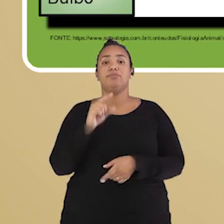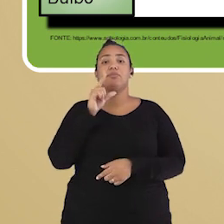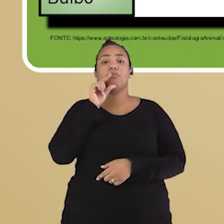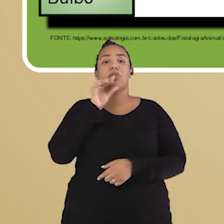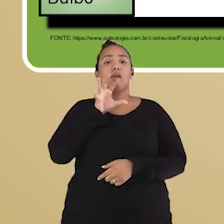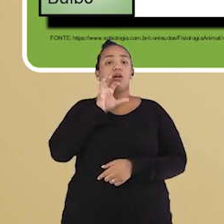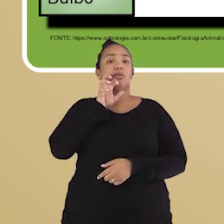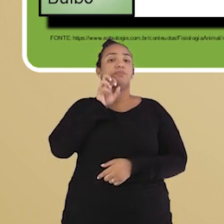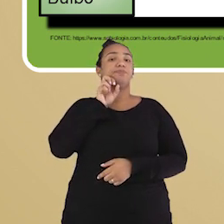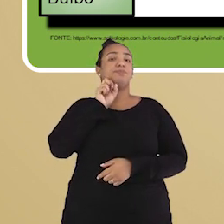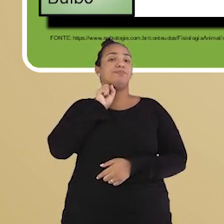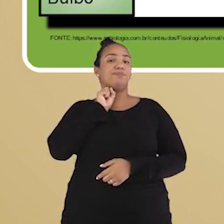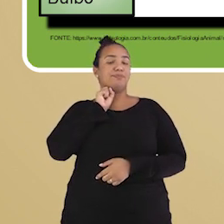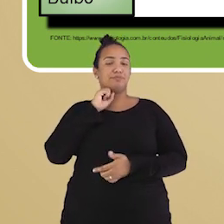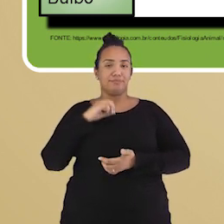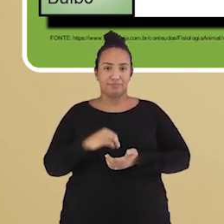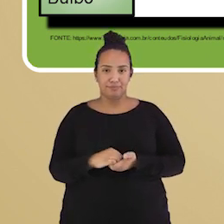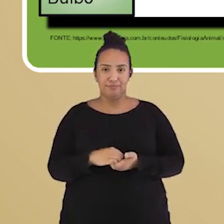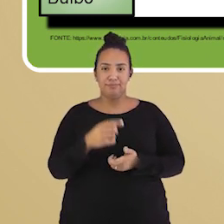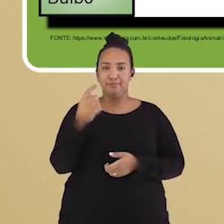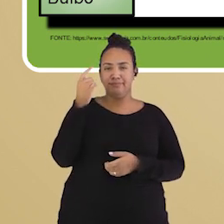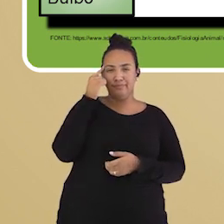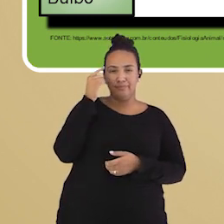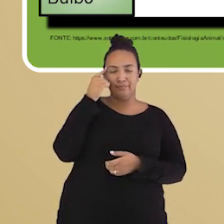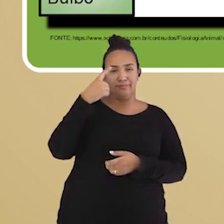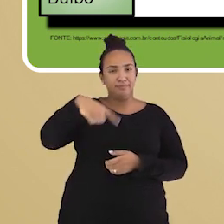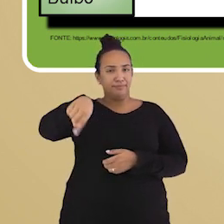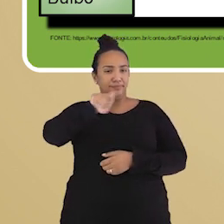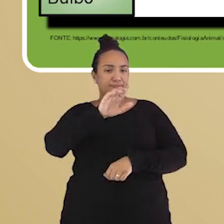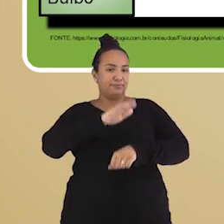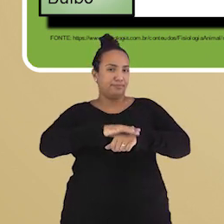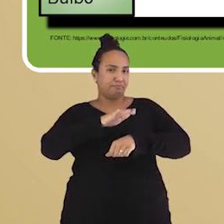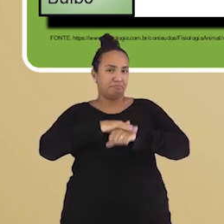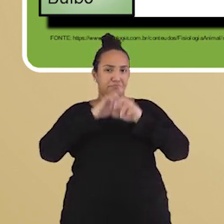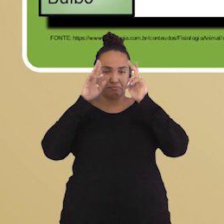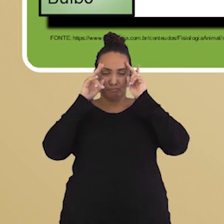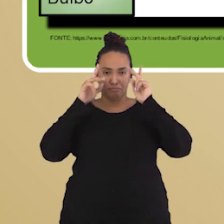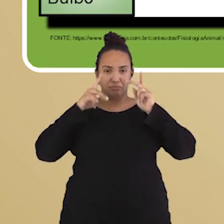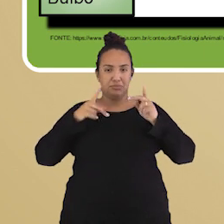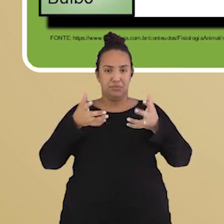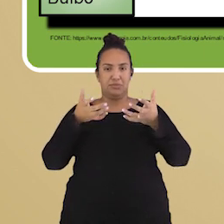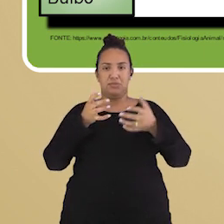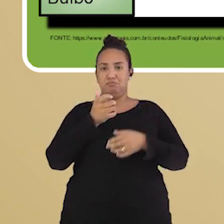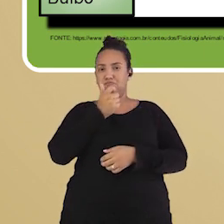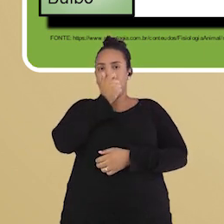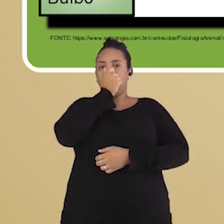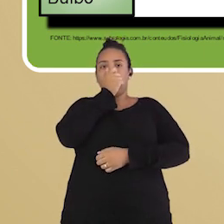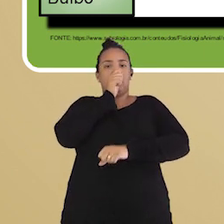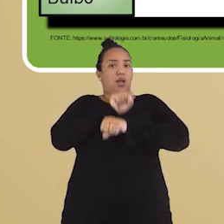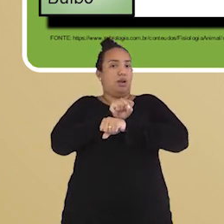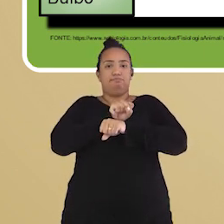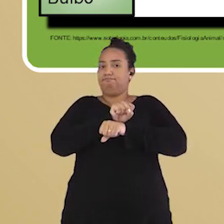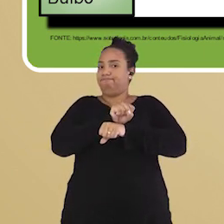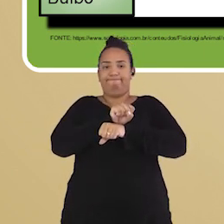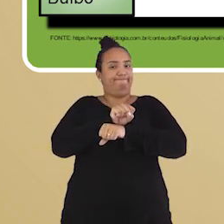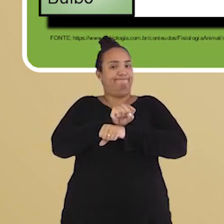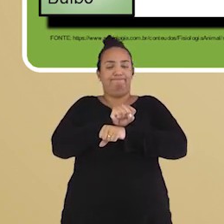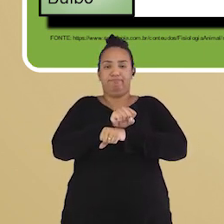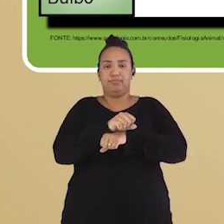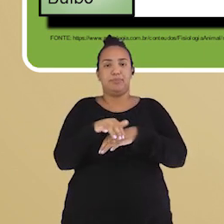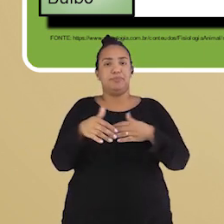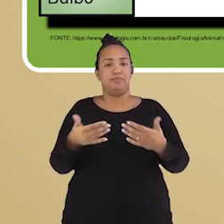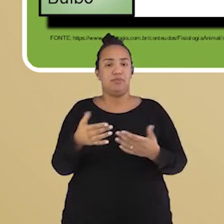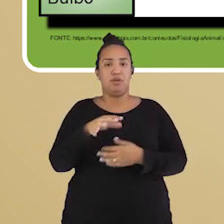engolir. Pense um pouco. Você pode, por sua própria vontade, parar de respirar? Na verdade, não. O ato